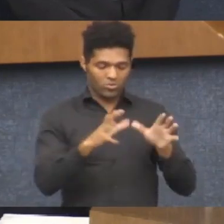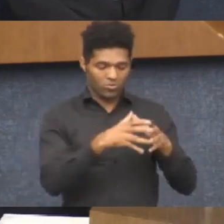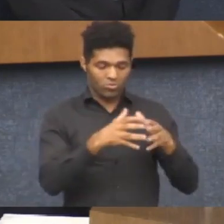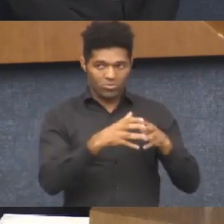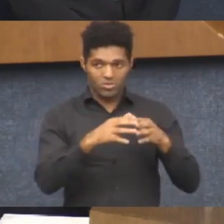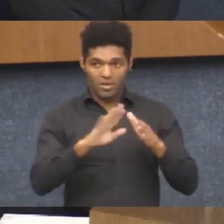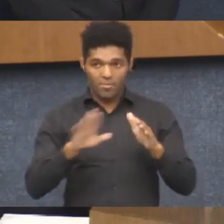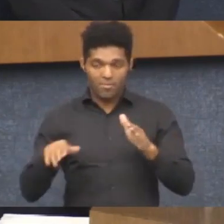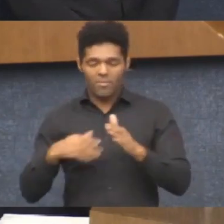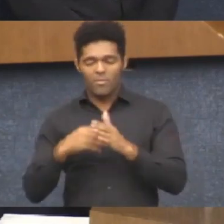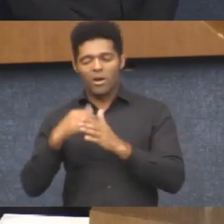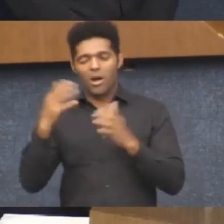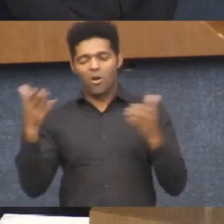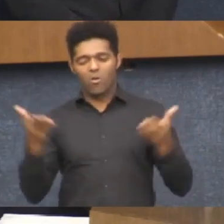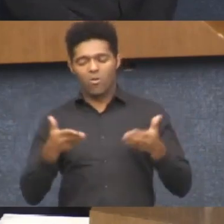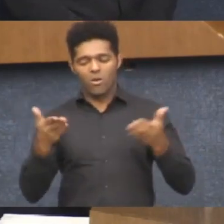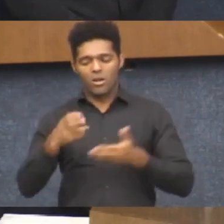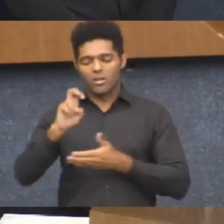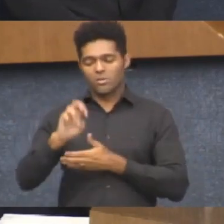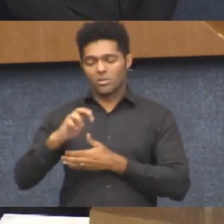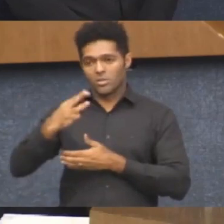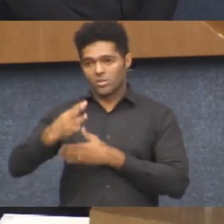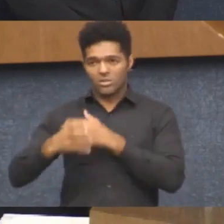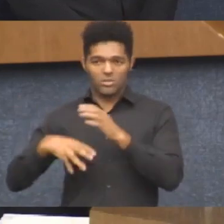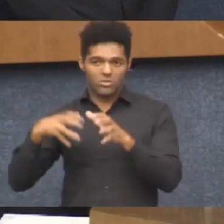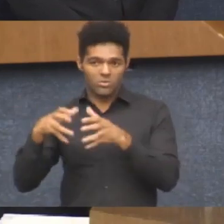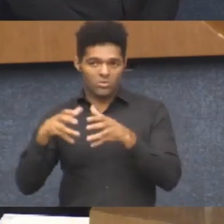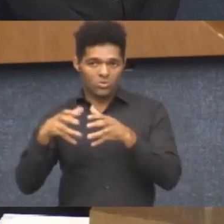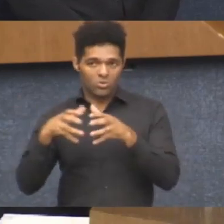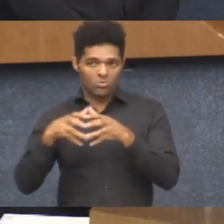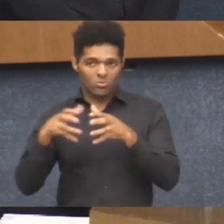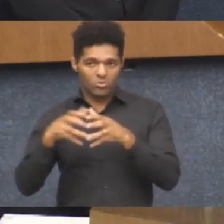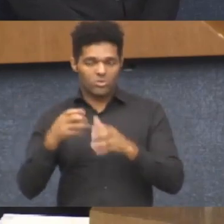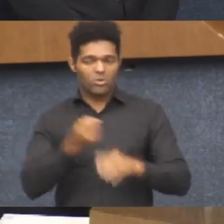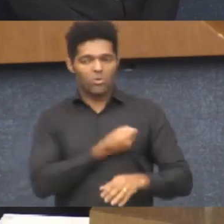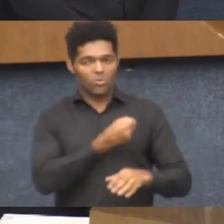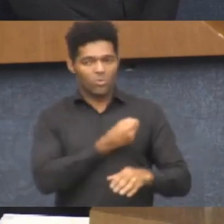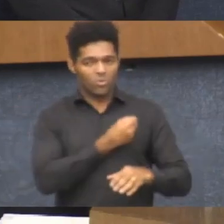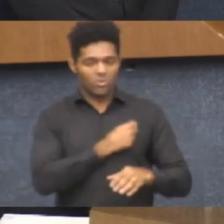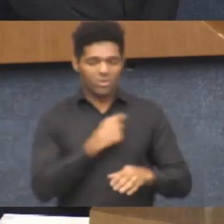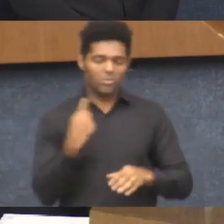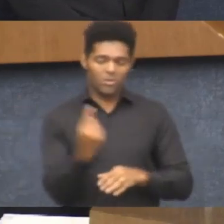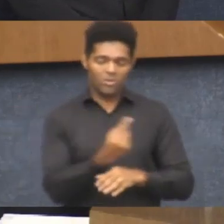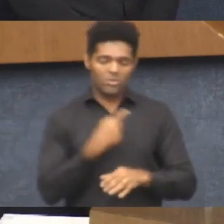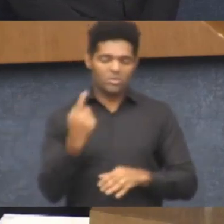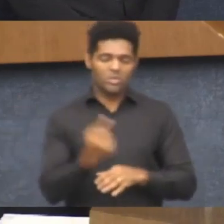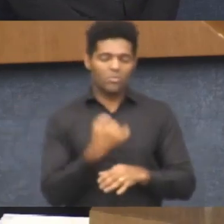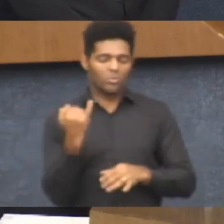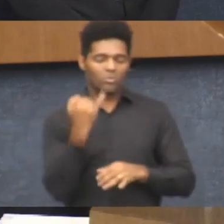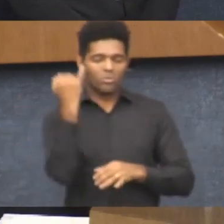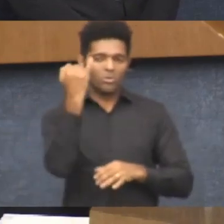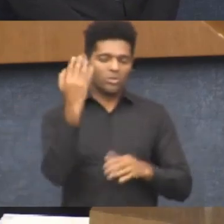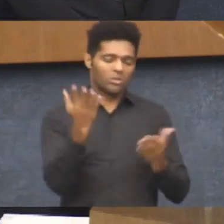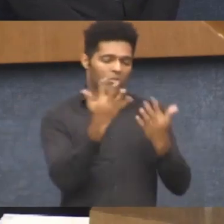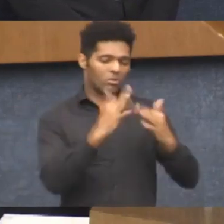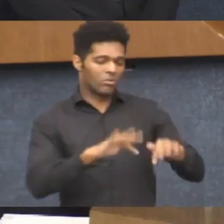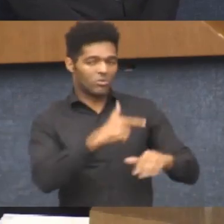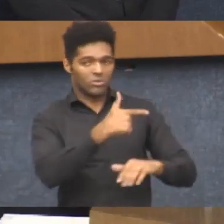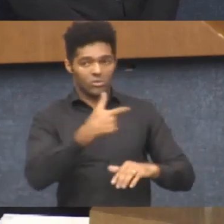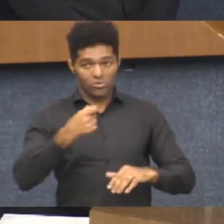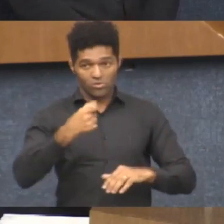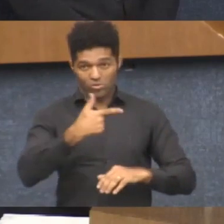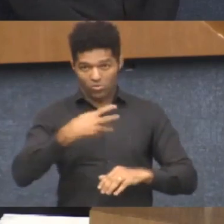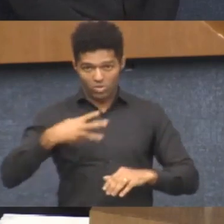para a gente é. É um número bem expressivo, né? Então, até o final aí de 2024, a gente vai ter construído